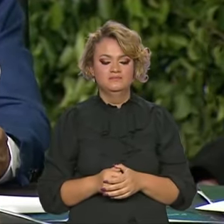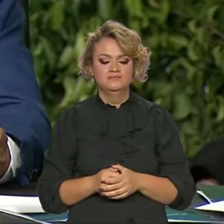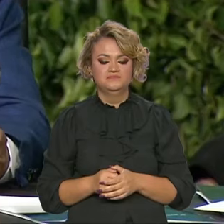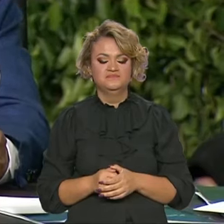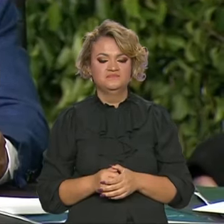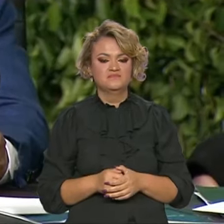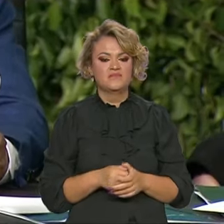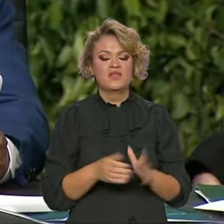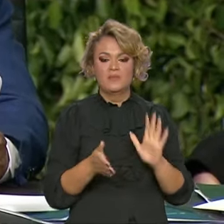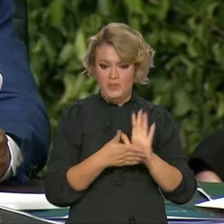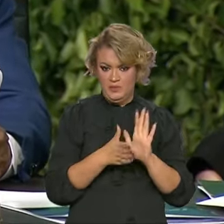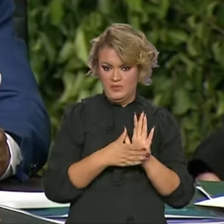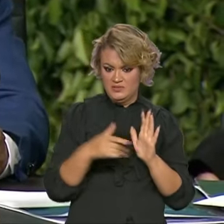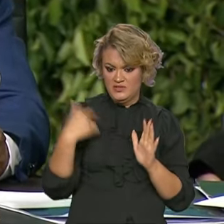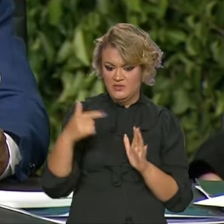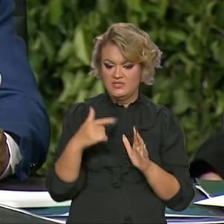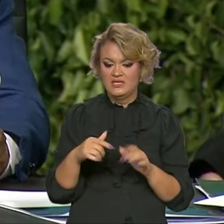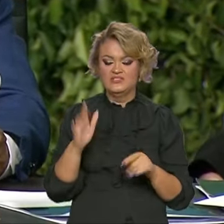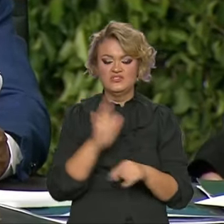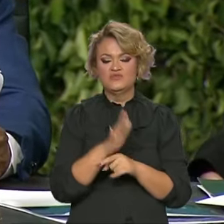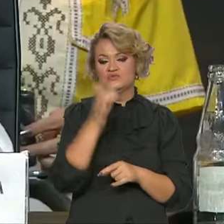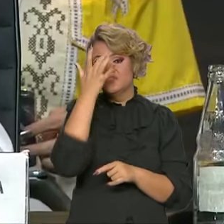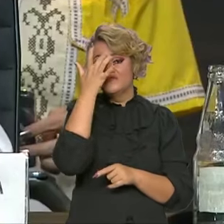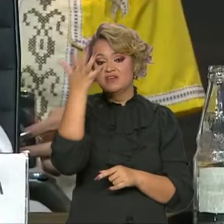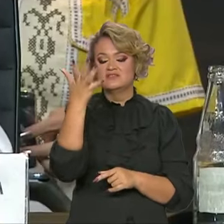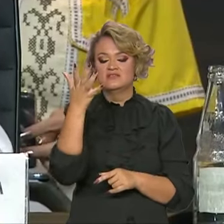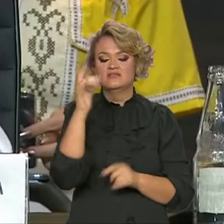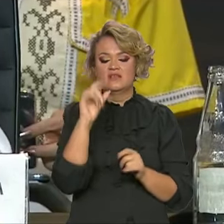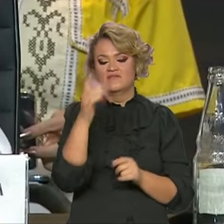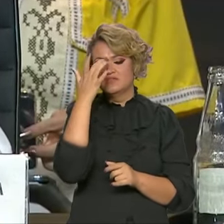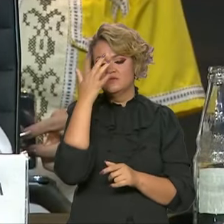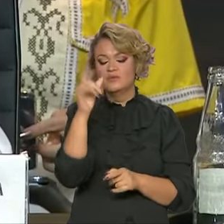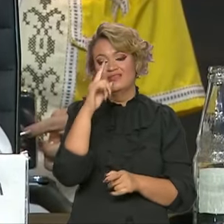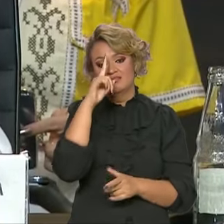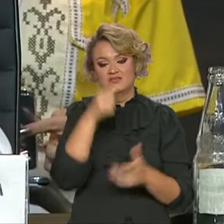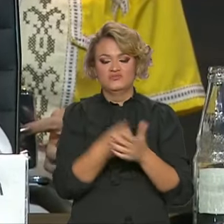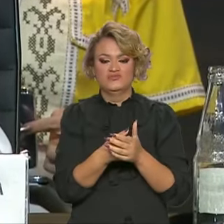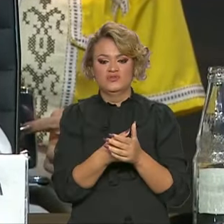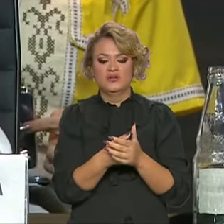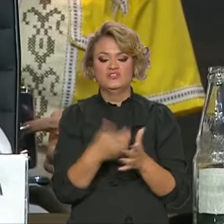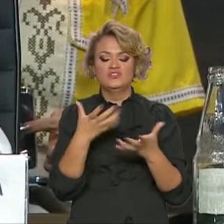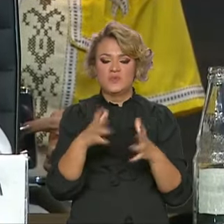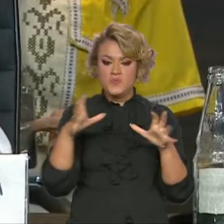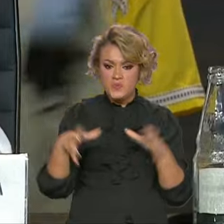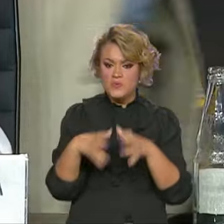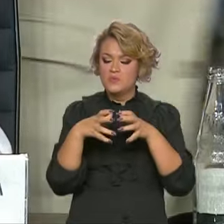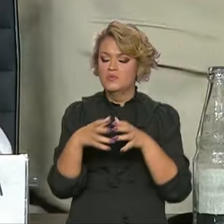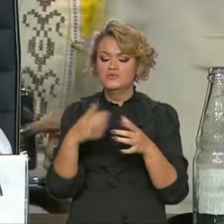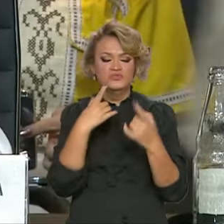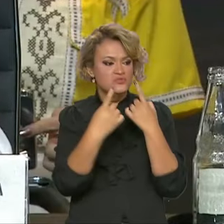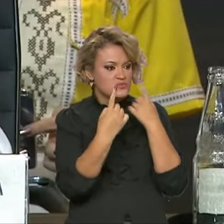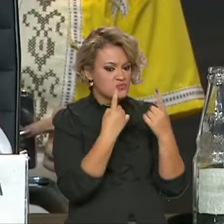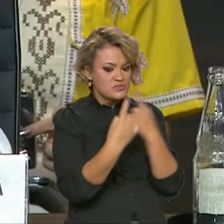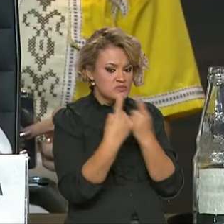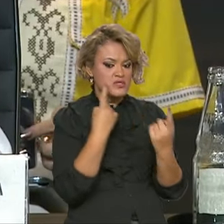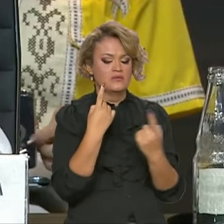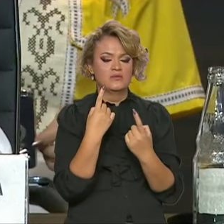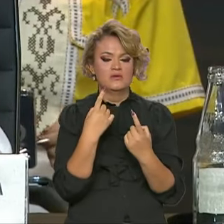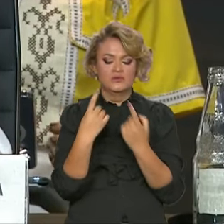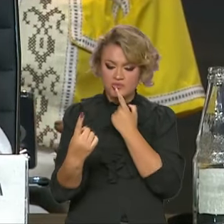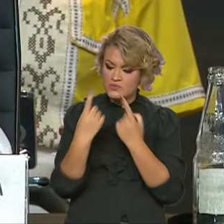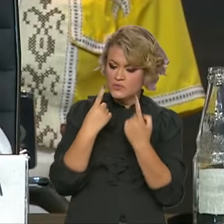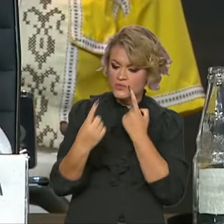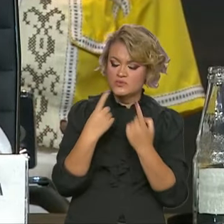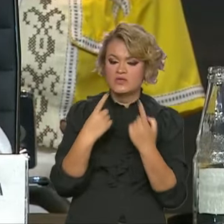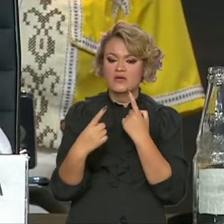Nossa proposta é que a gente possa ser facilitador de decisões. Queremos um colegiado de discussão,